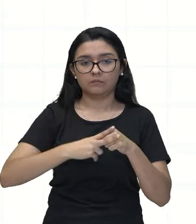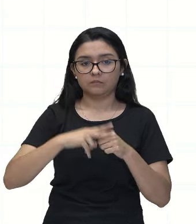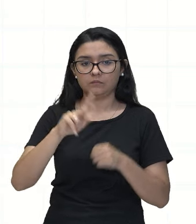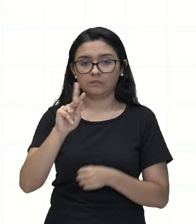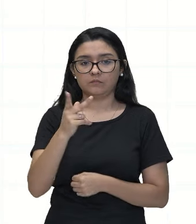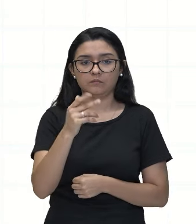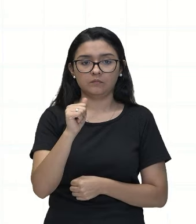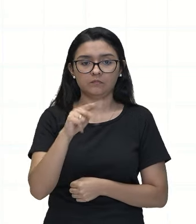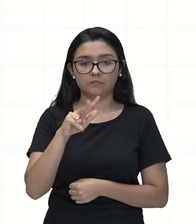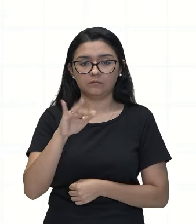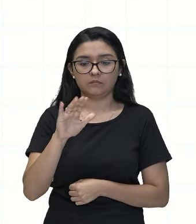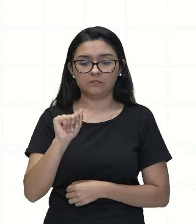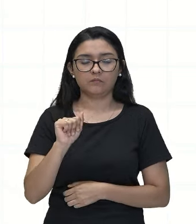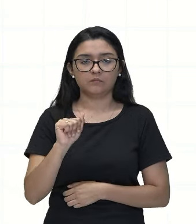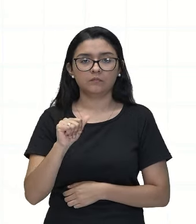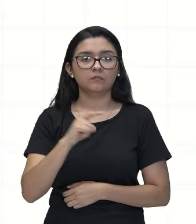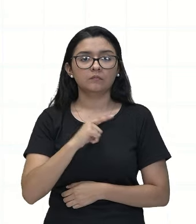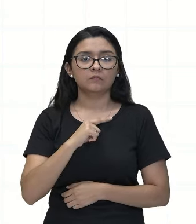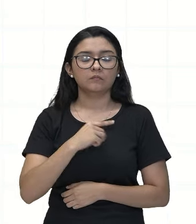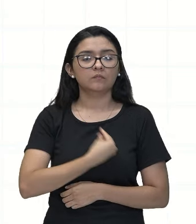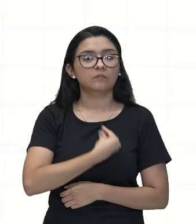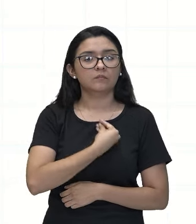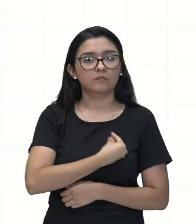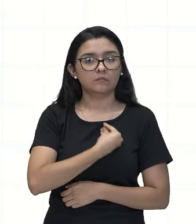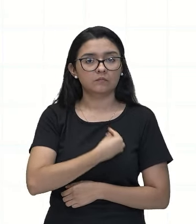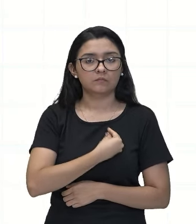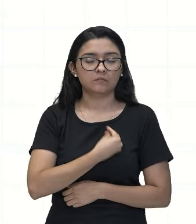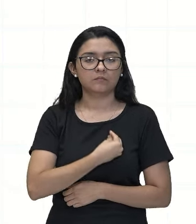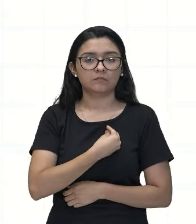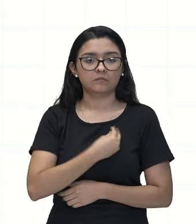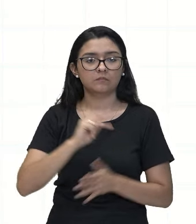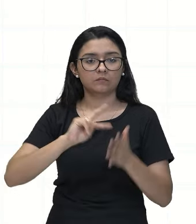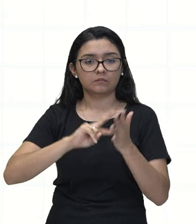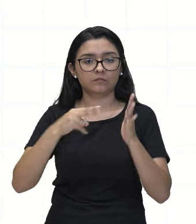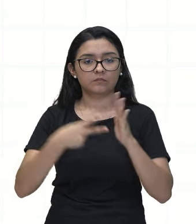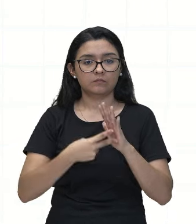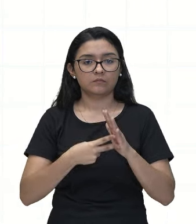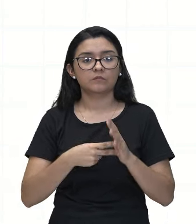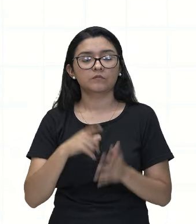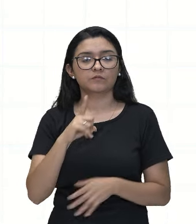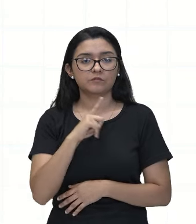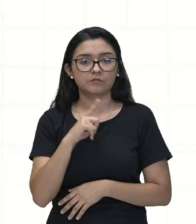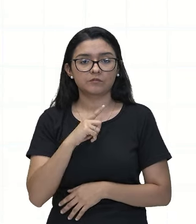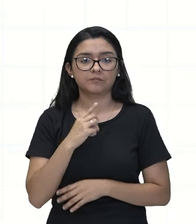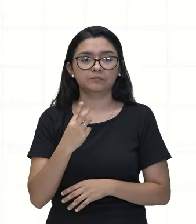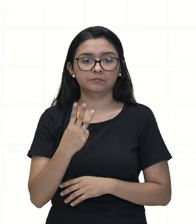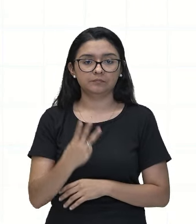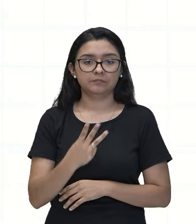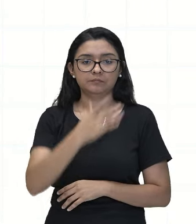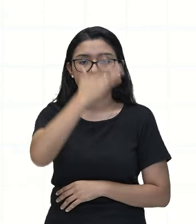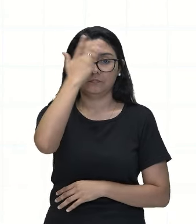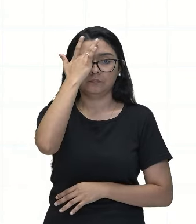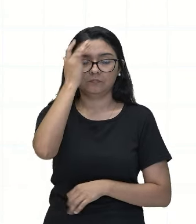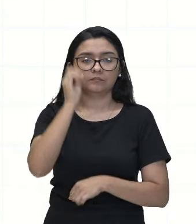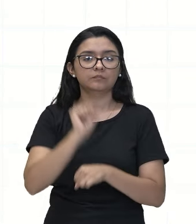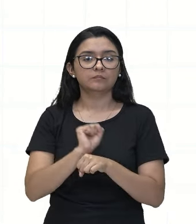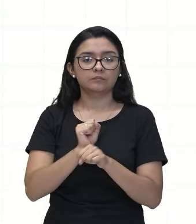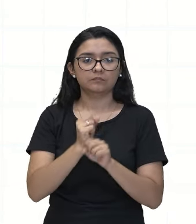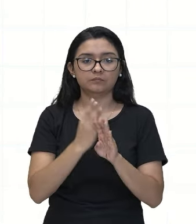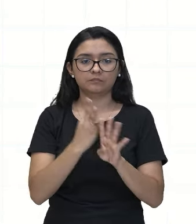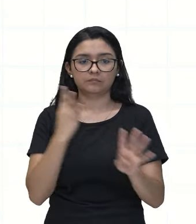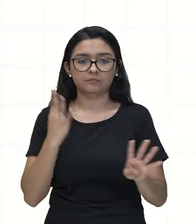está tendo um sentido de existir ou seja Existiam três pessoas esperando na fila ok faz 10